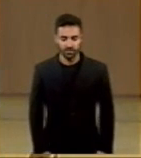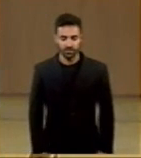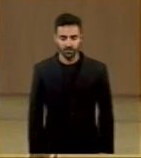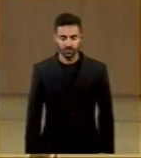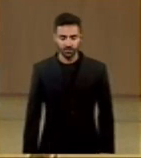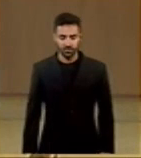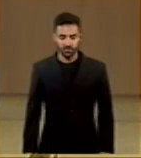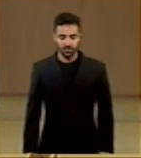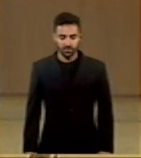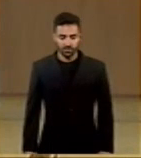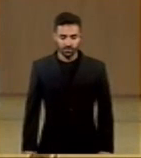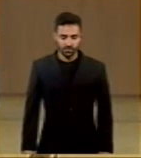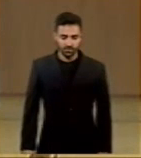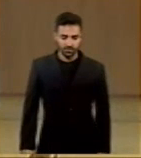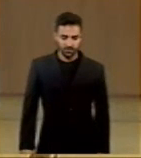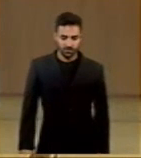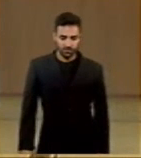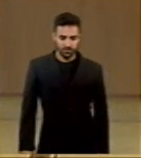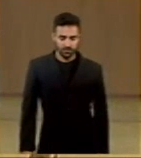Eminente presidente,